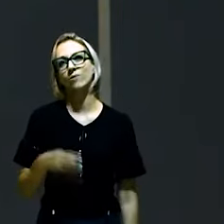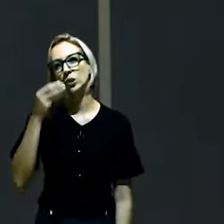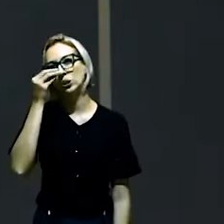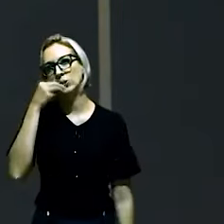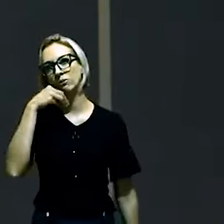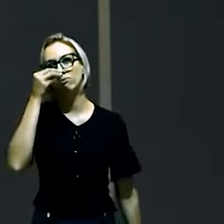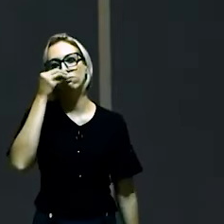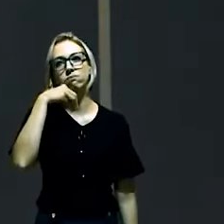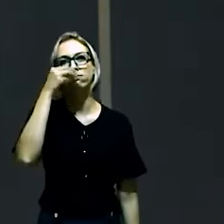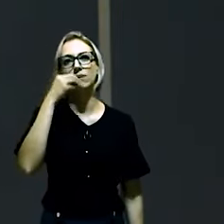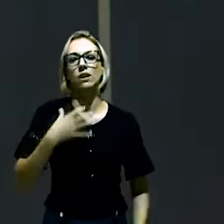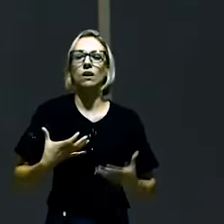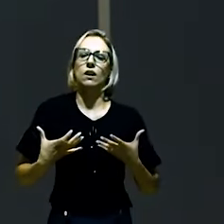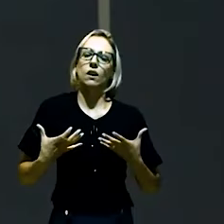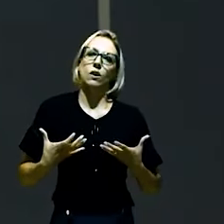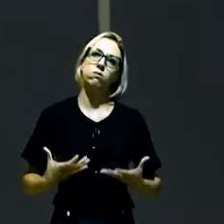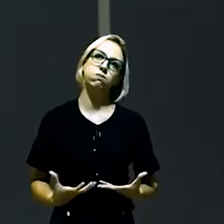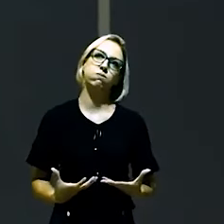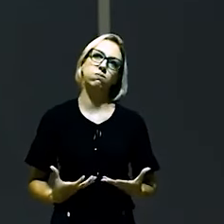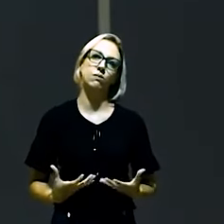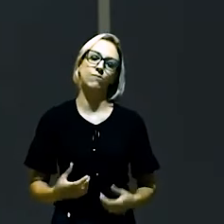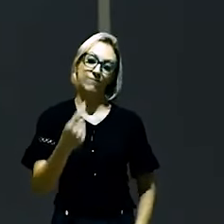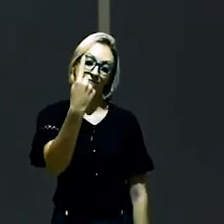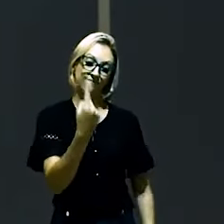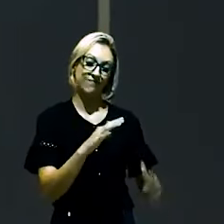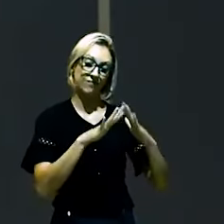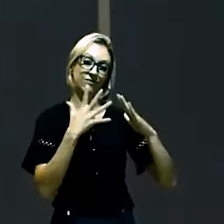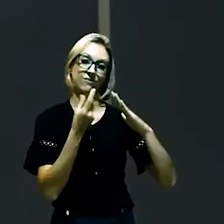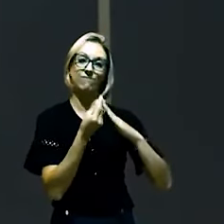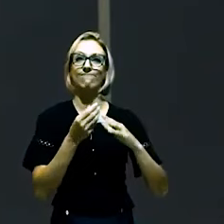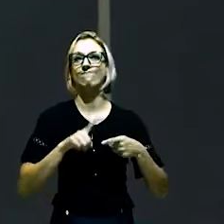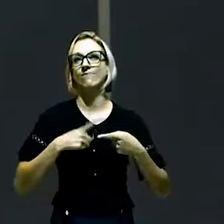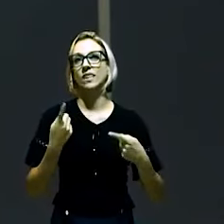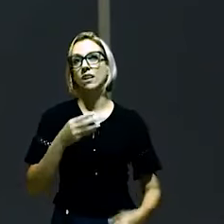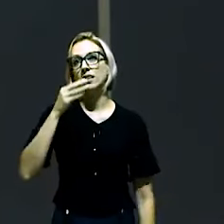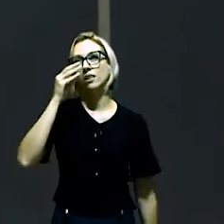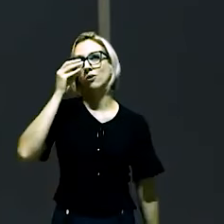fraco. Eu venho na igreja, mas eu estou fraco.